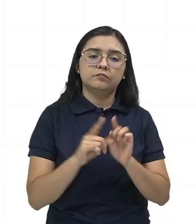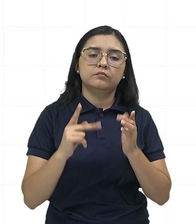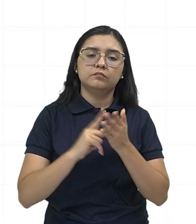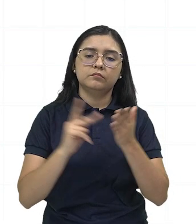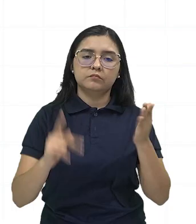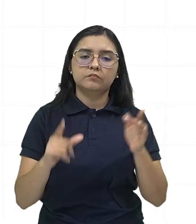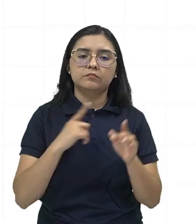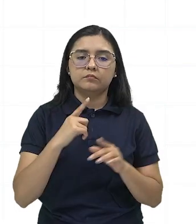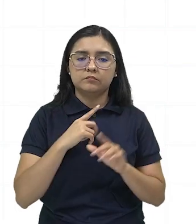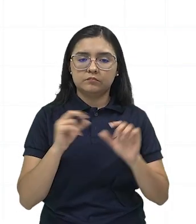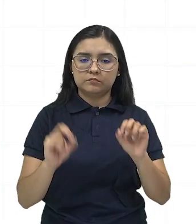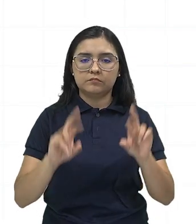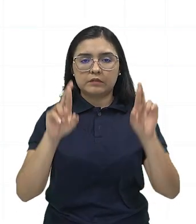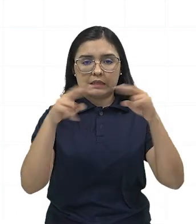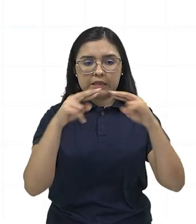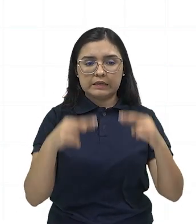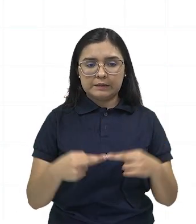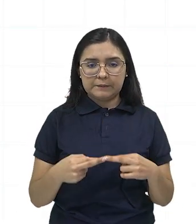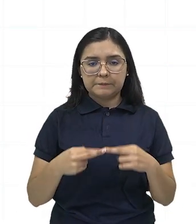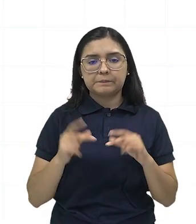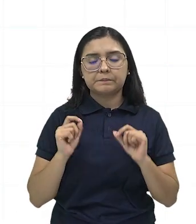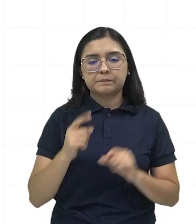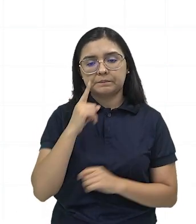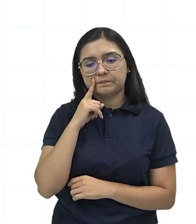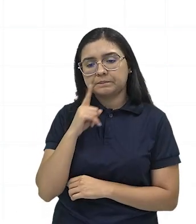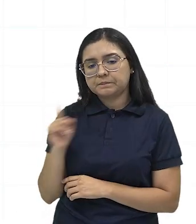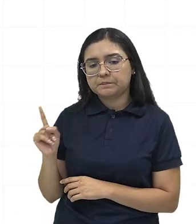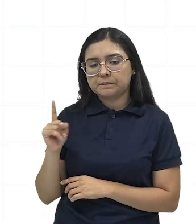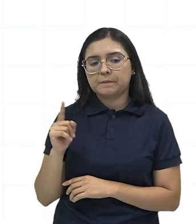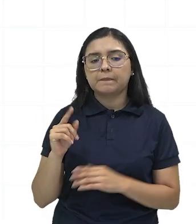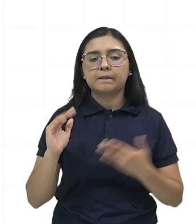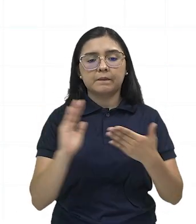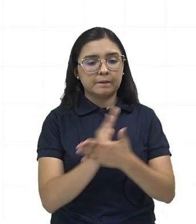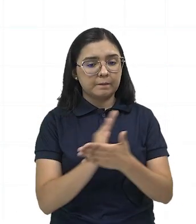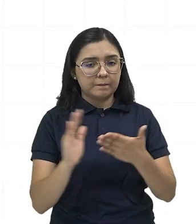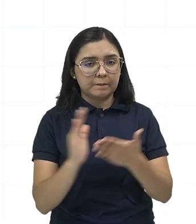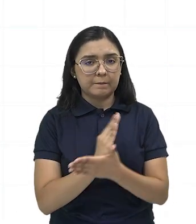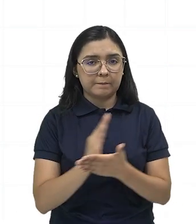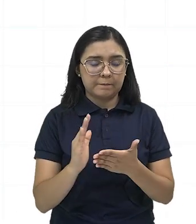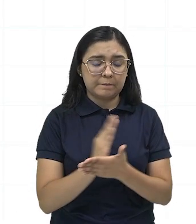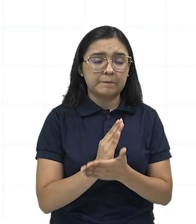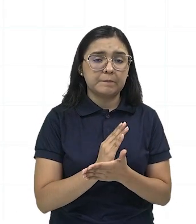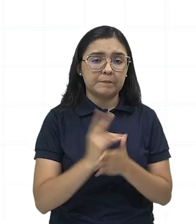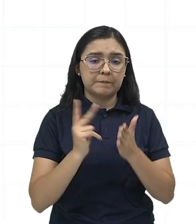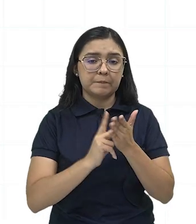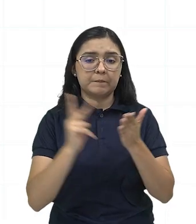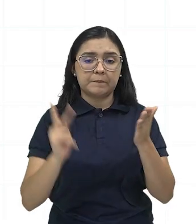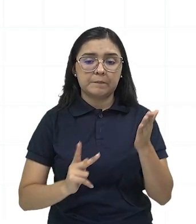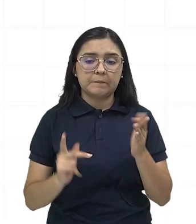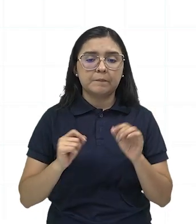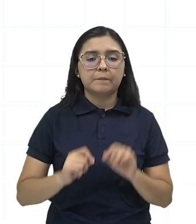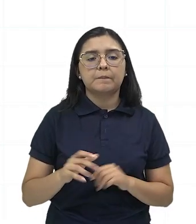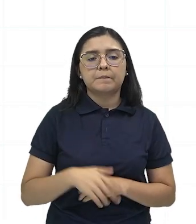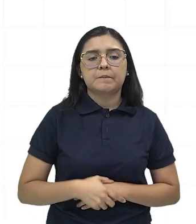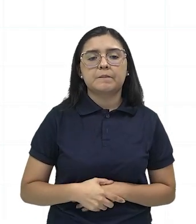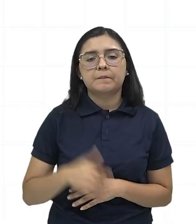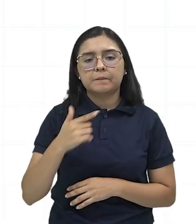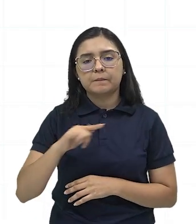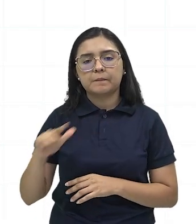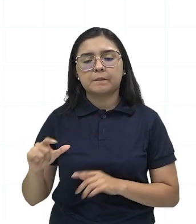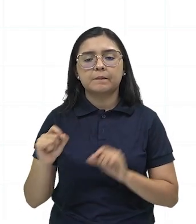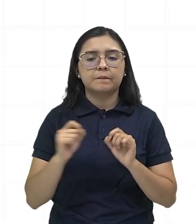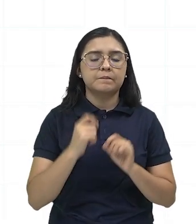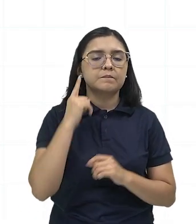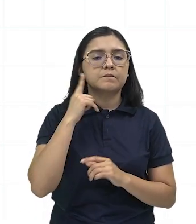conter as rimas. Esse elemento aqui, que alguns poemas podem conter, que são essas repetições